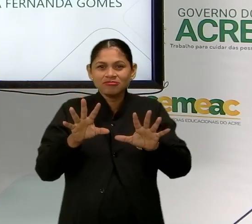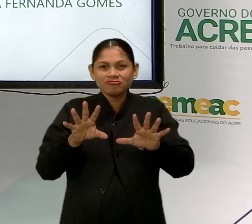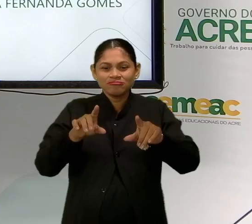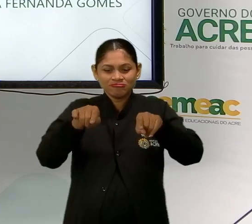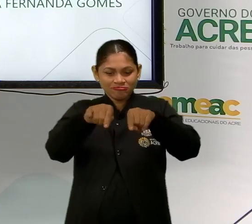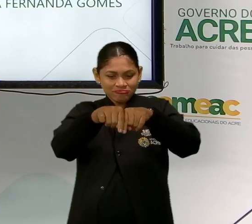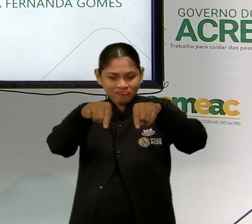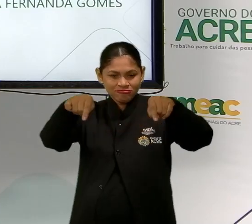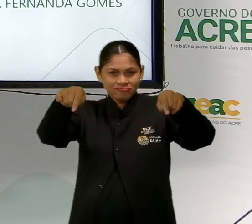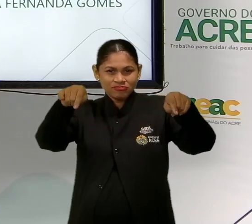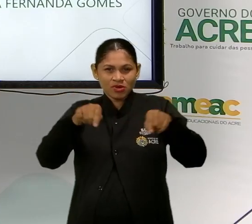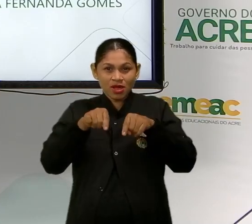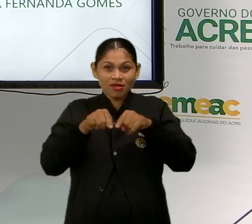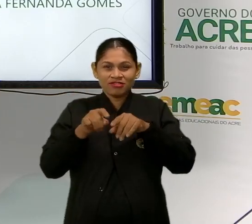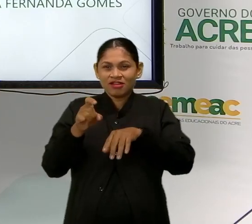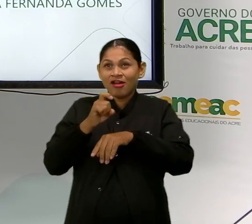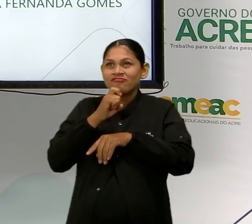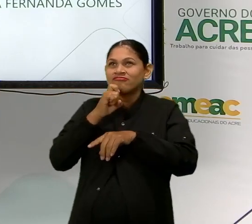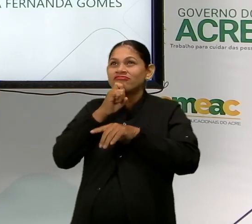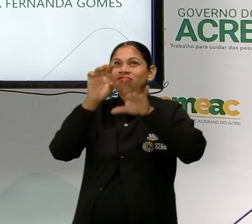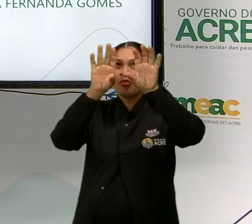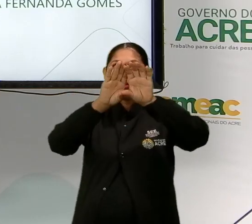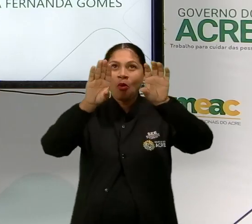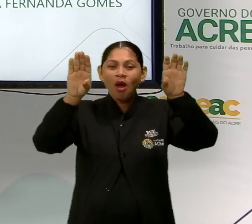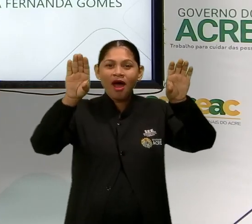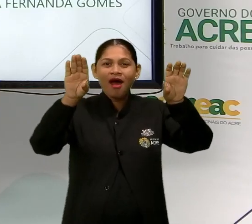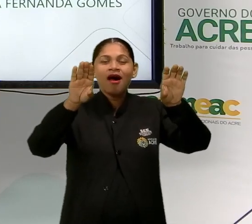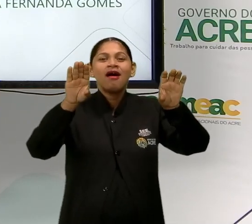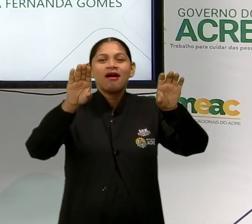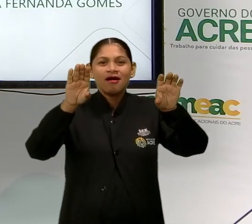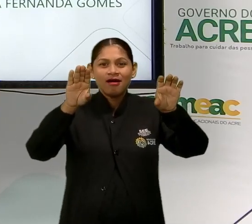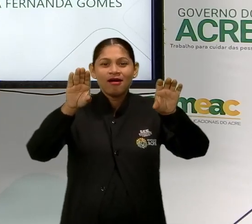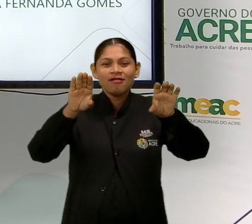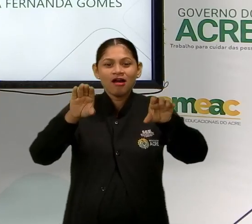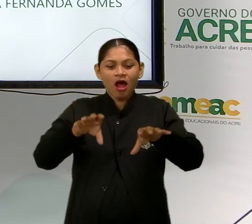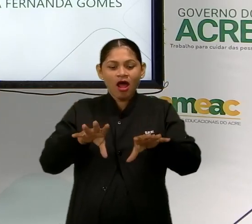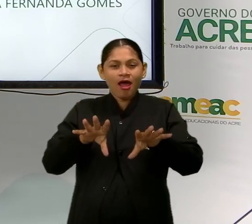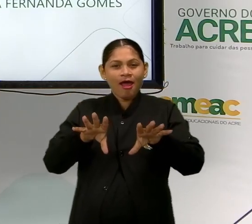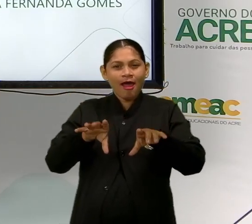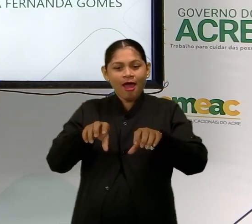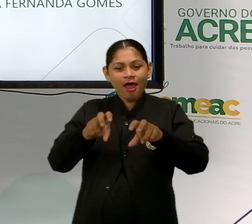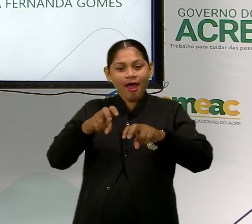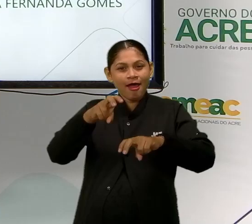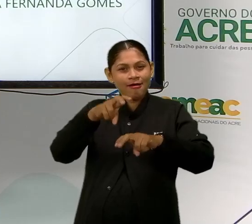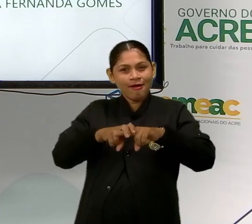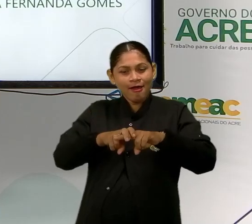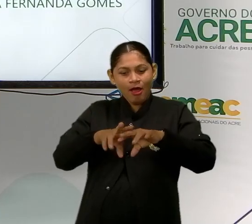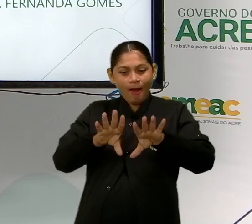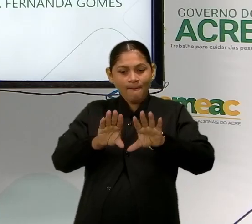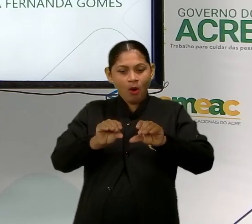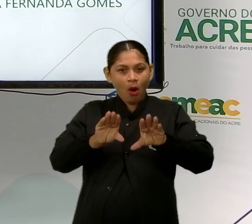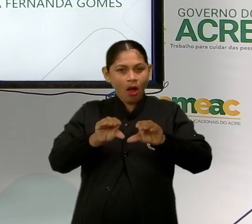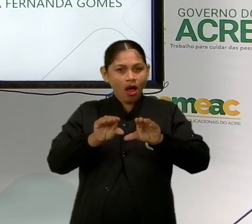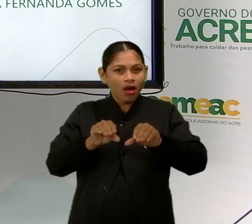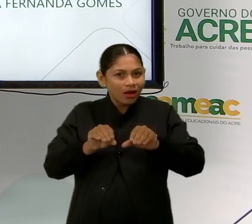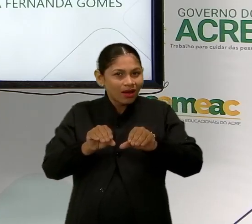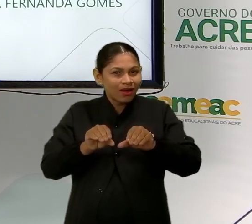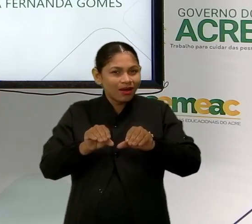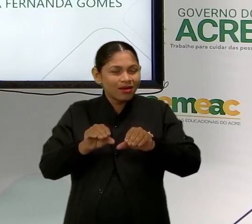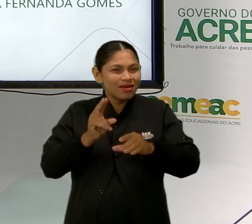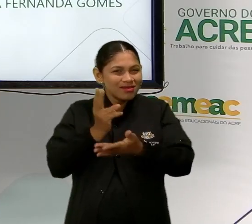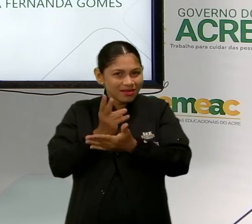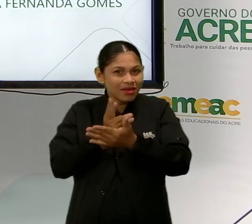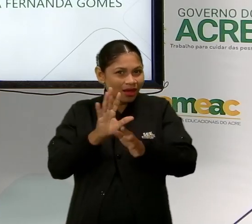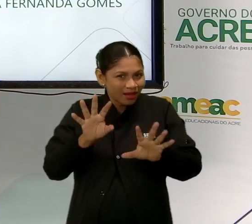bem arejada, climatizada, com cadeiras confortáveis, imagem e som de qualidade? Vamos aqui para a